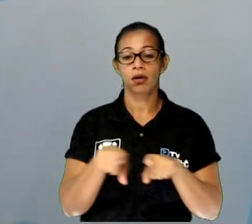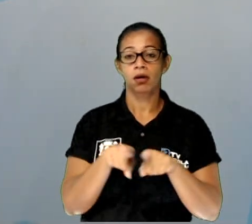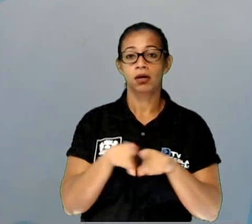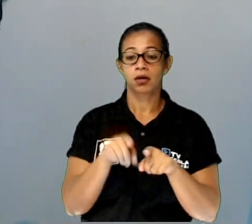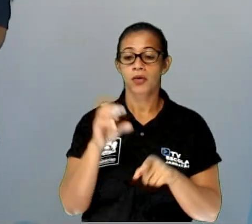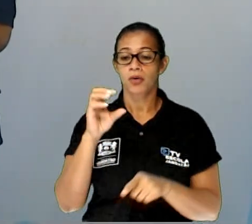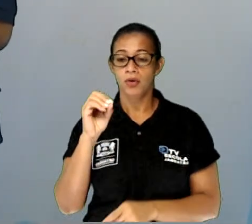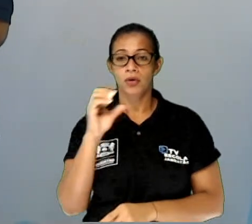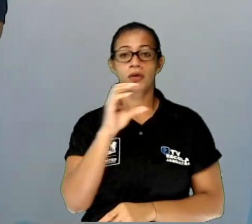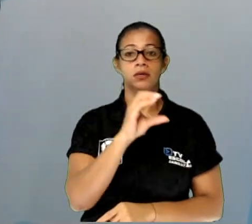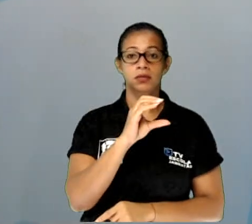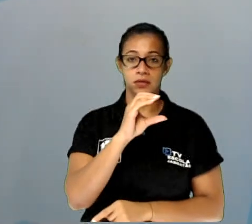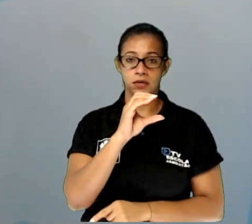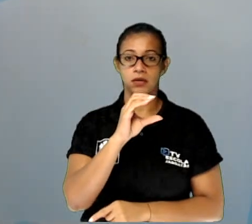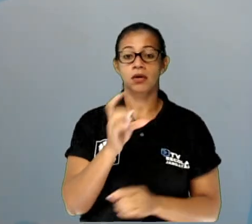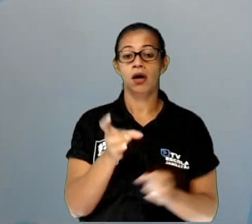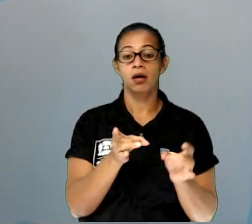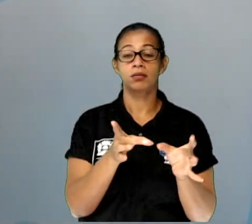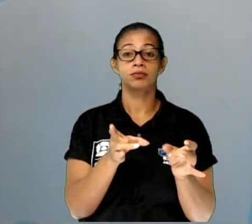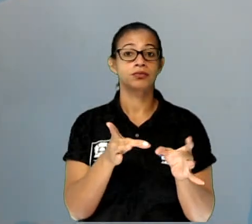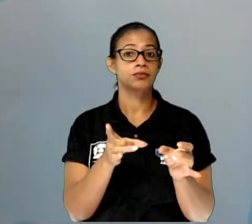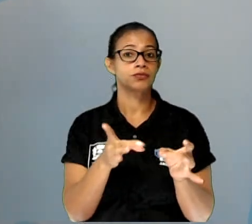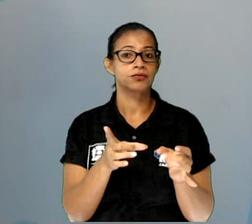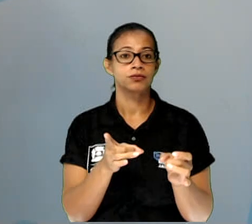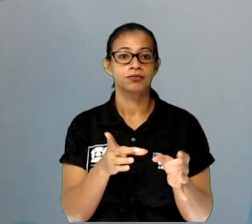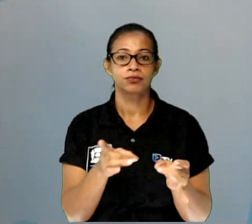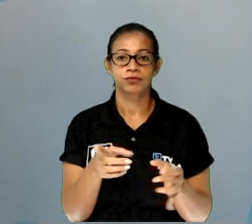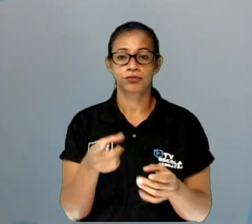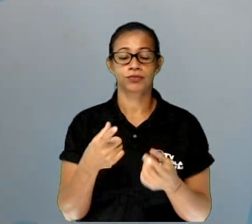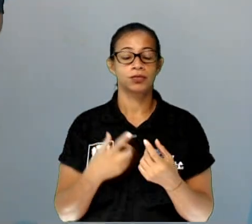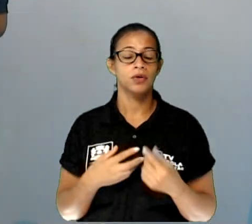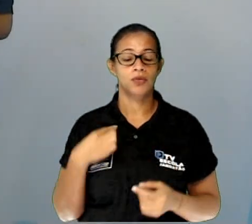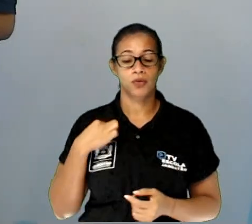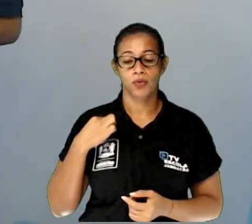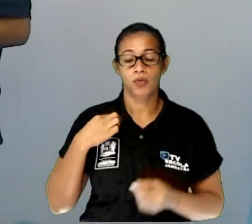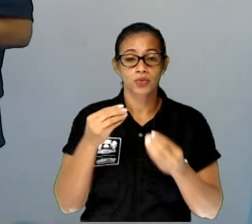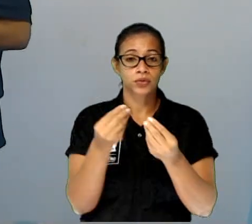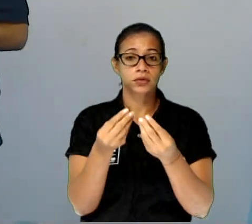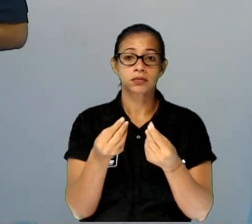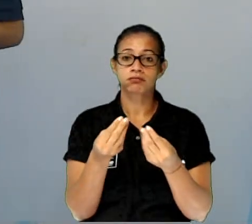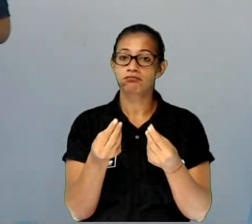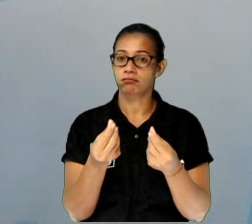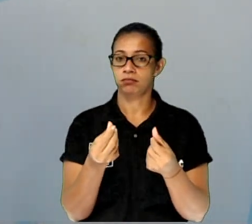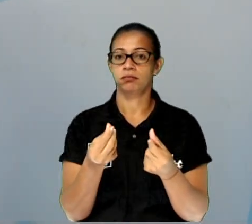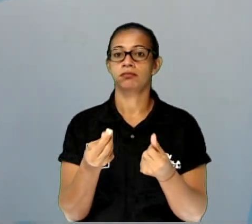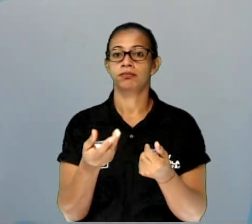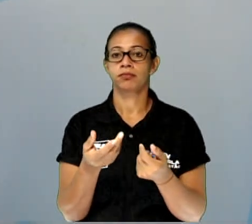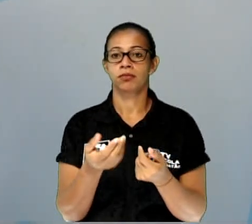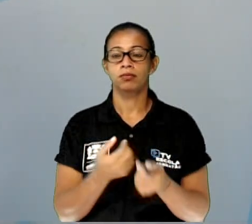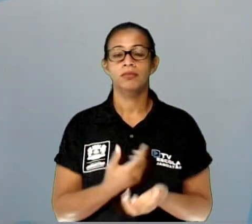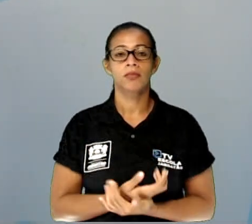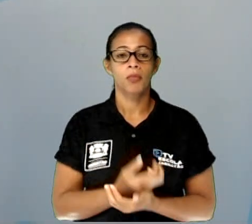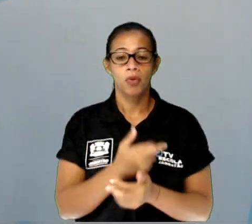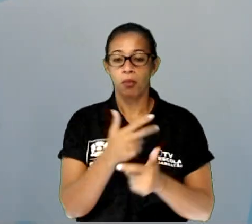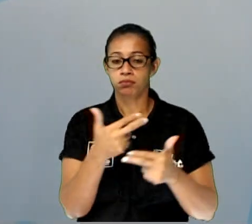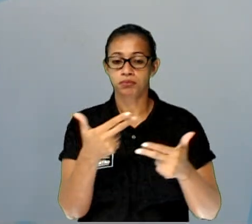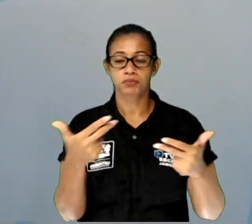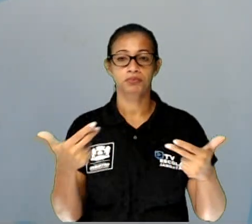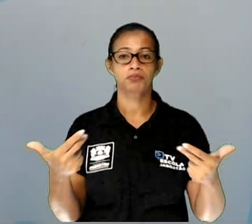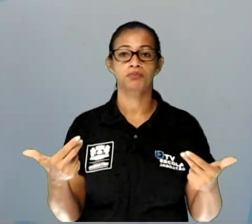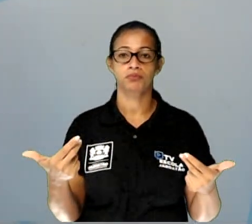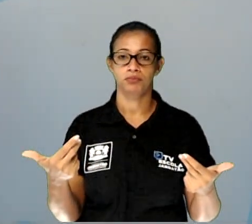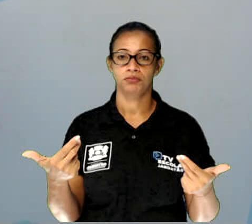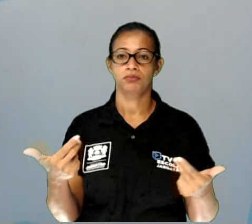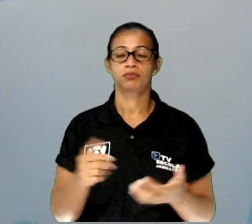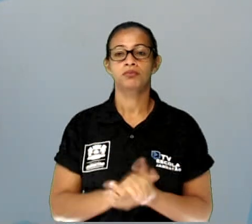vinha da China, da Índia e do Ceilão, vinha as famosas especiarias também. Então, ele vende essa parte, ele consegue